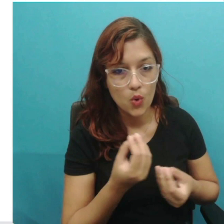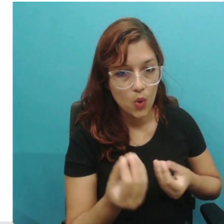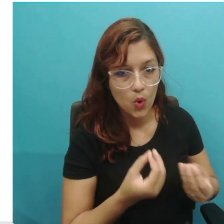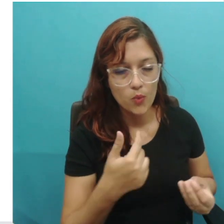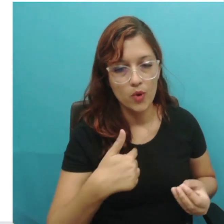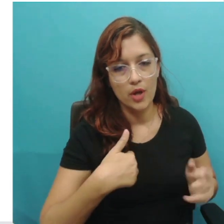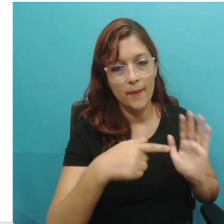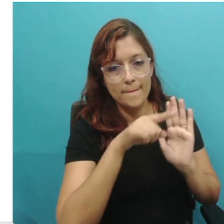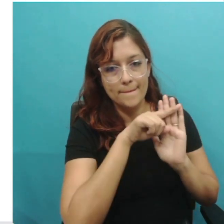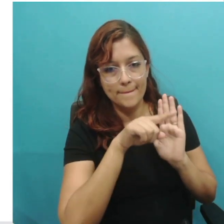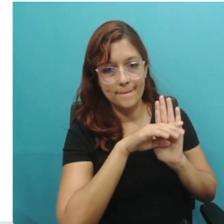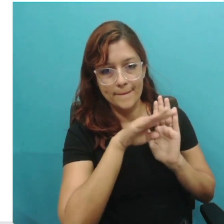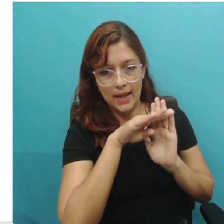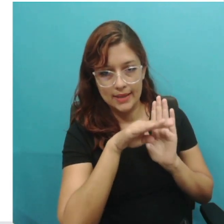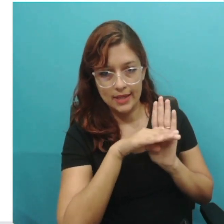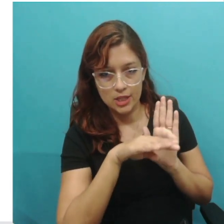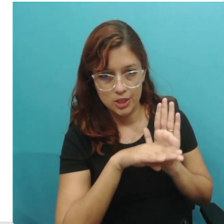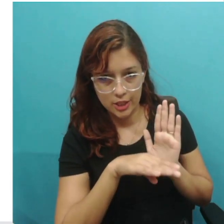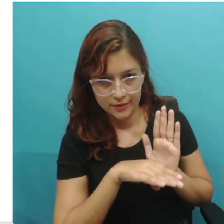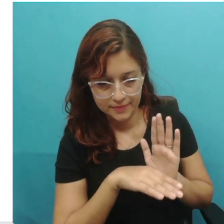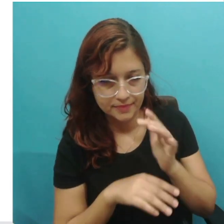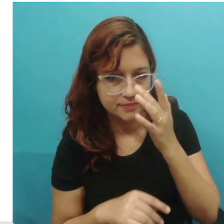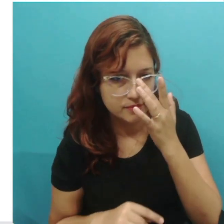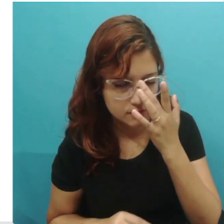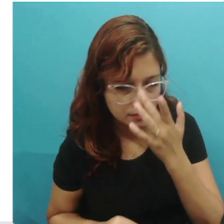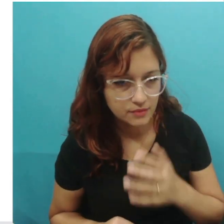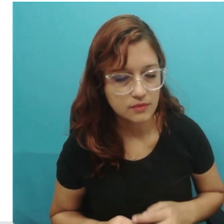tudo aconteceu como planejei.